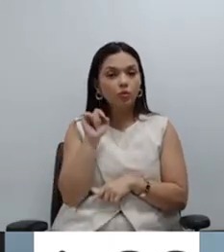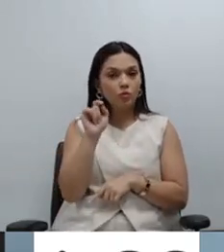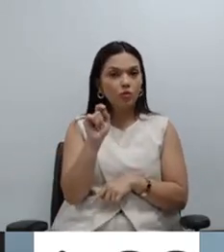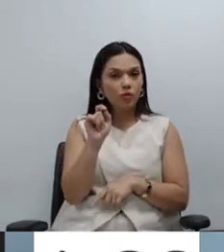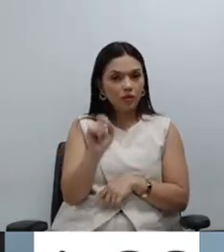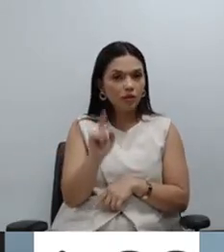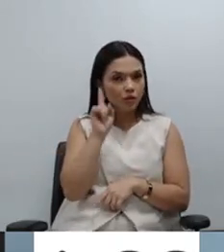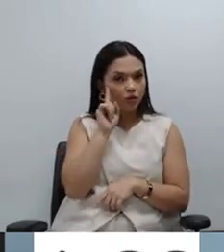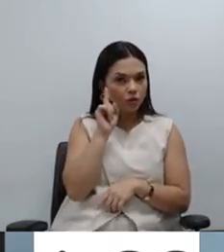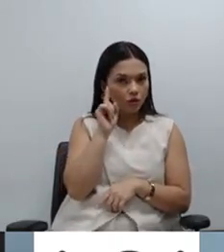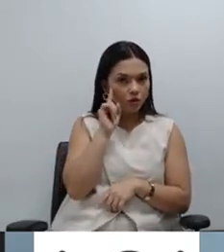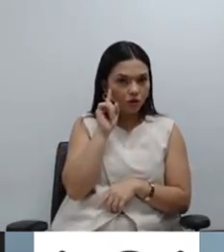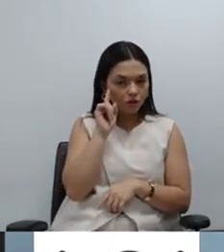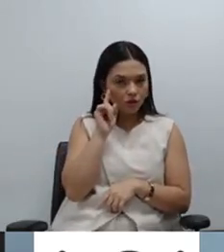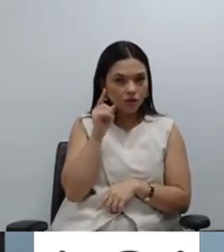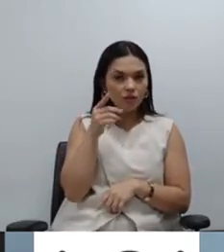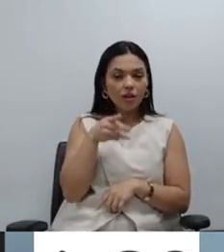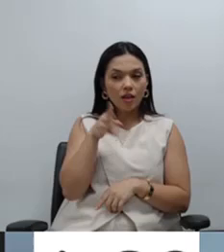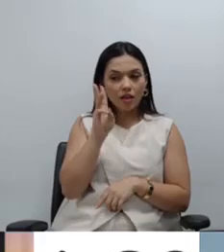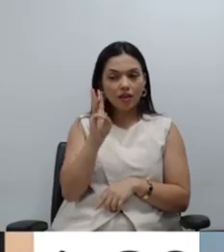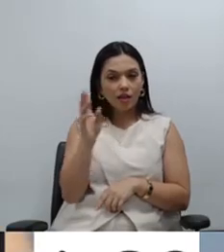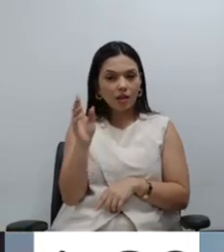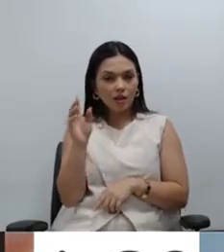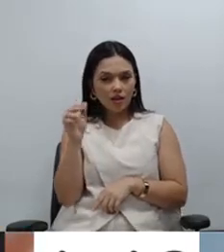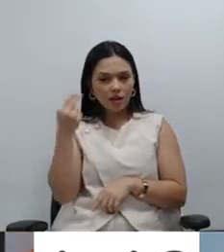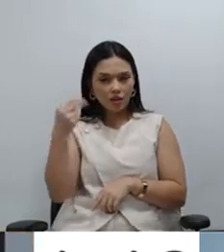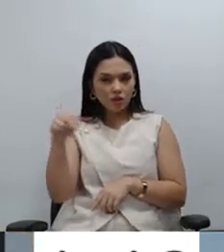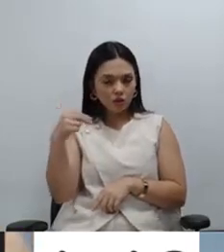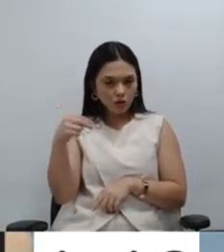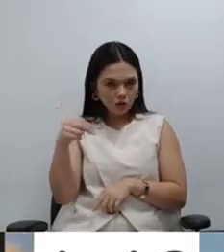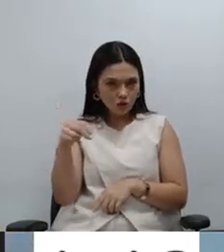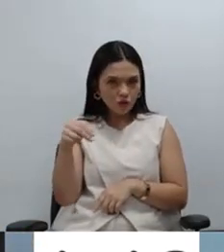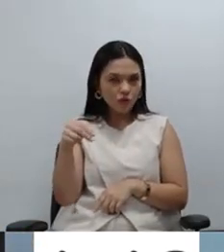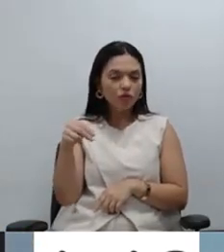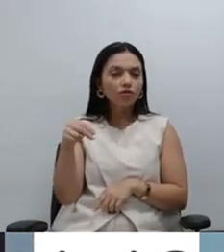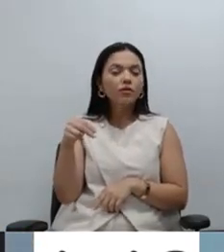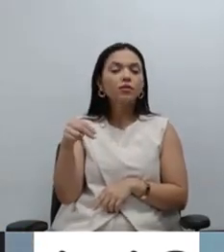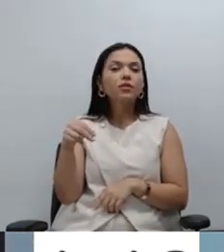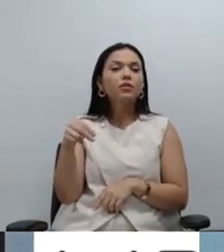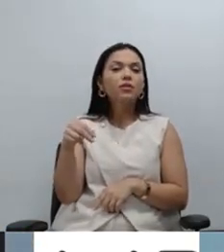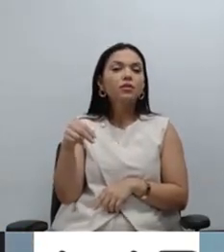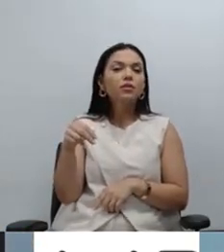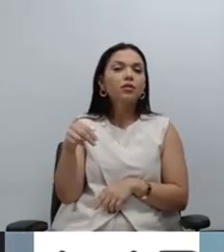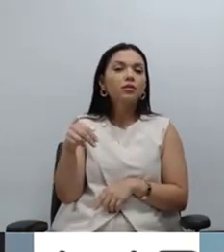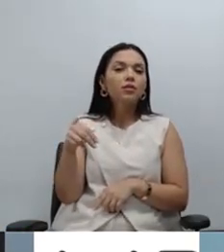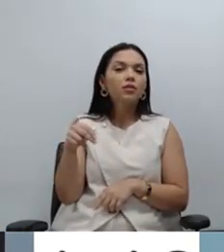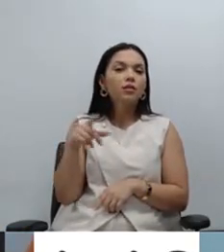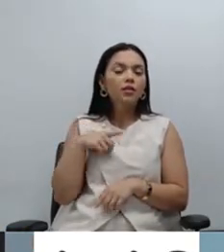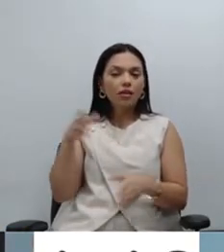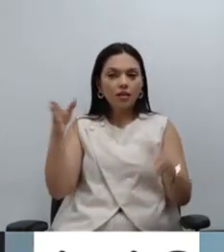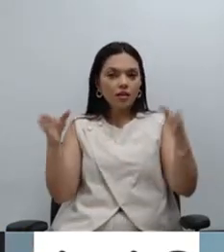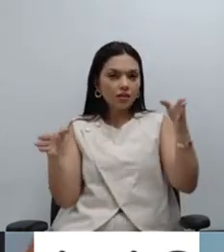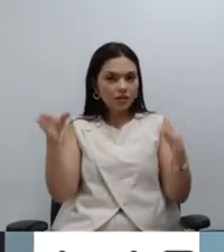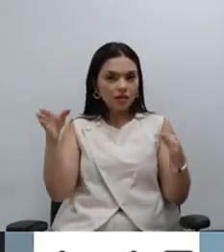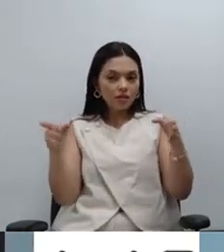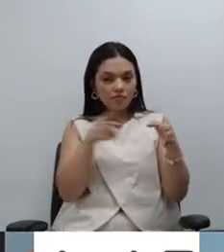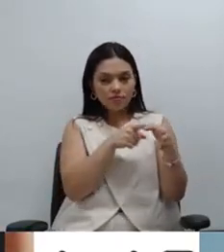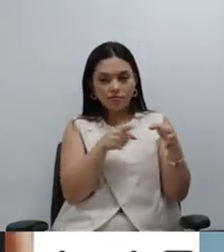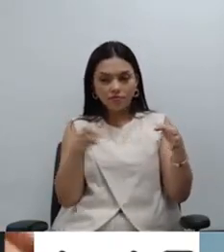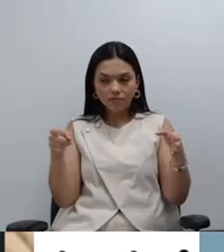dia 3/11, ou seja, entre 29/10 e 10/11, houve um intervalo, correto? E esse intervalo,